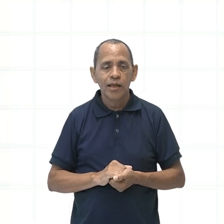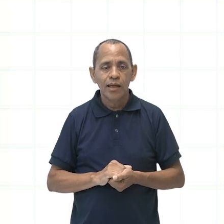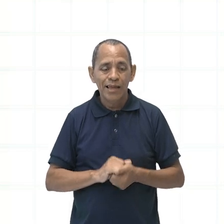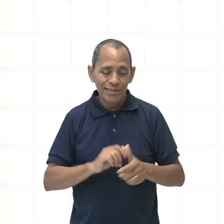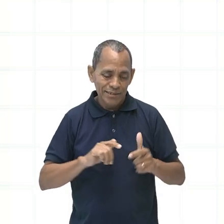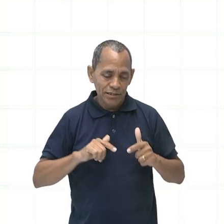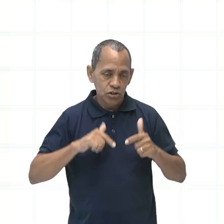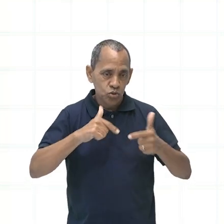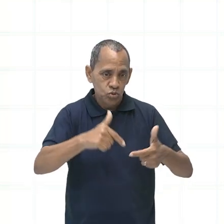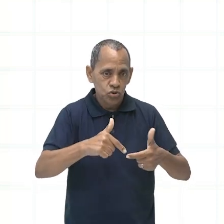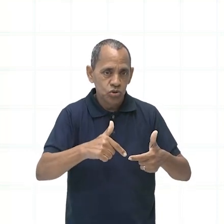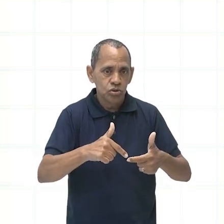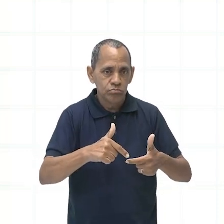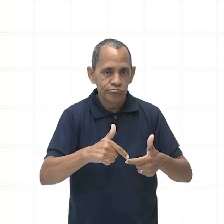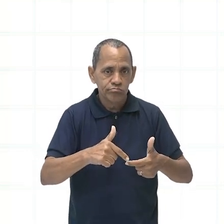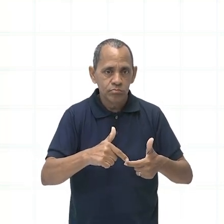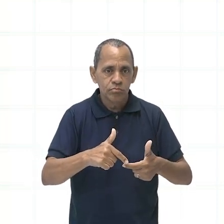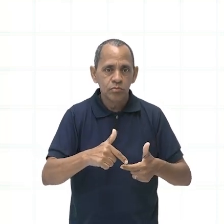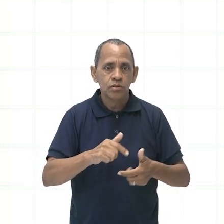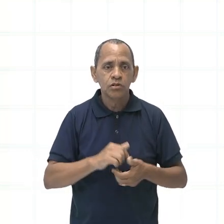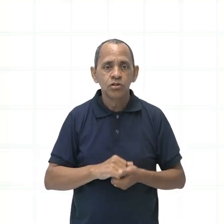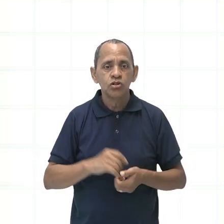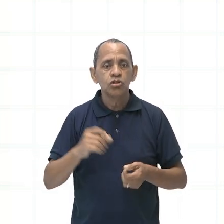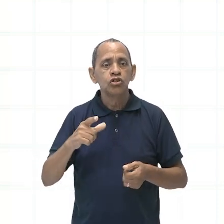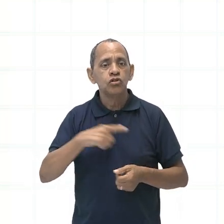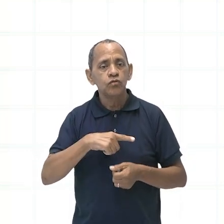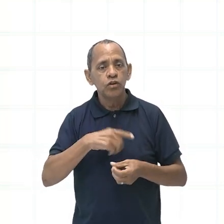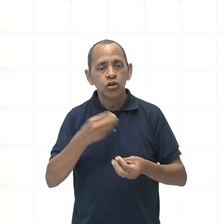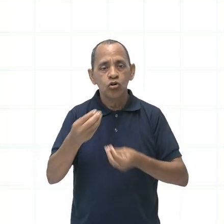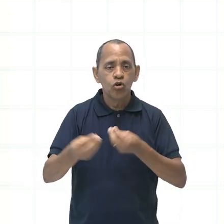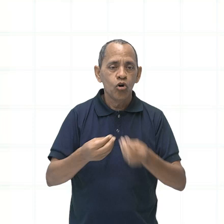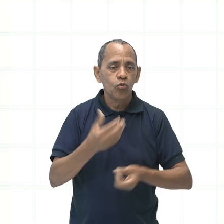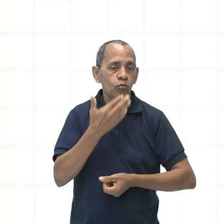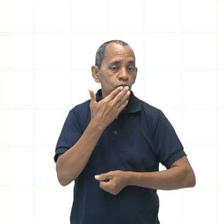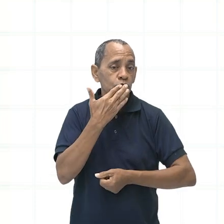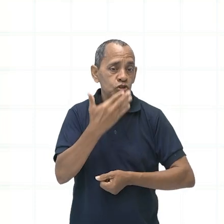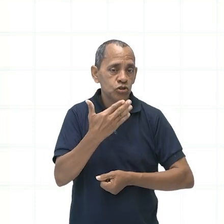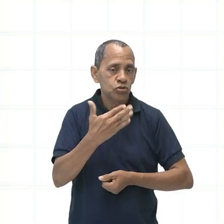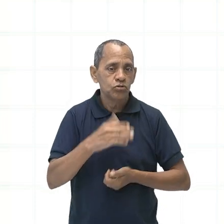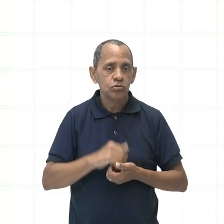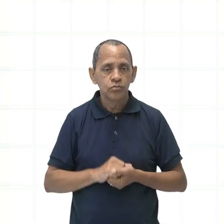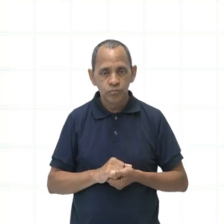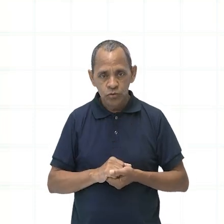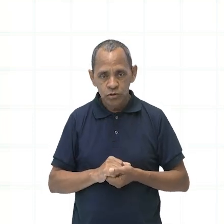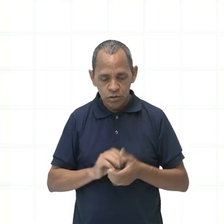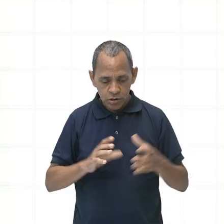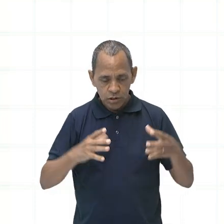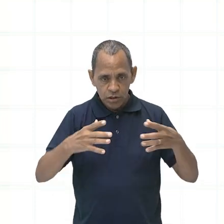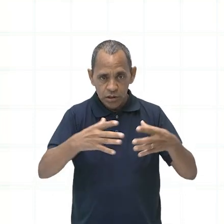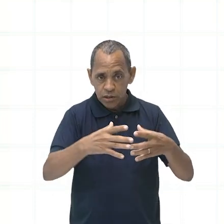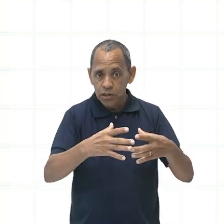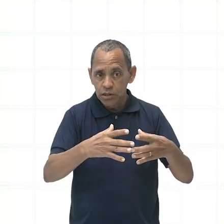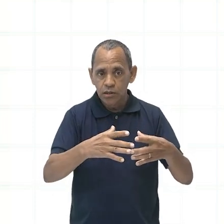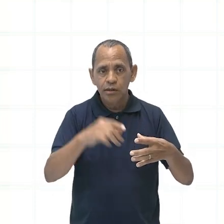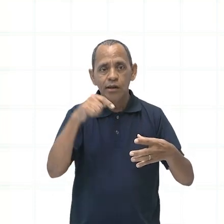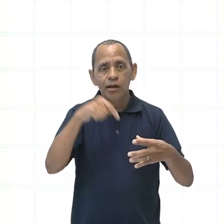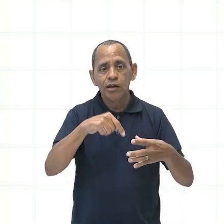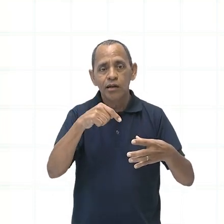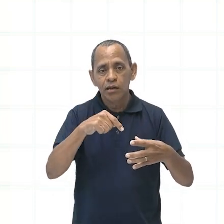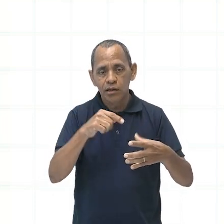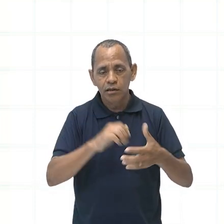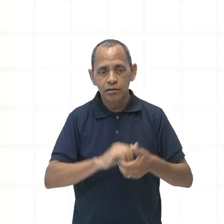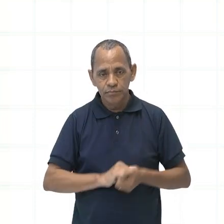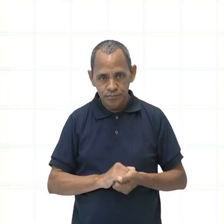olhem aqui. As atitudes foram tomadas conforme foi solicitado, tá? Nota que a minha